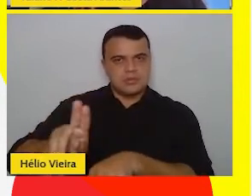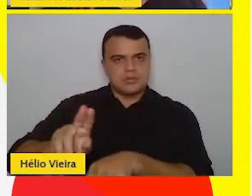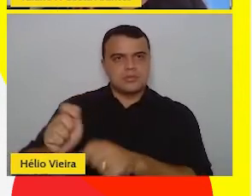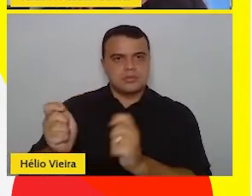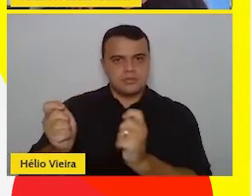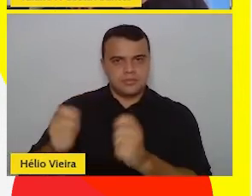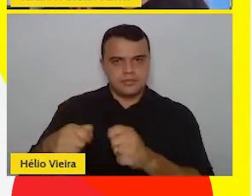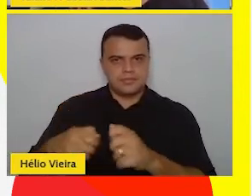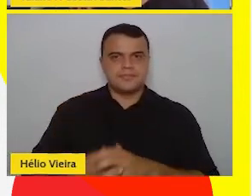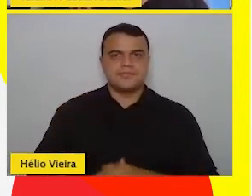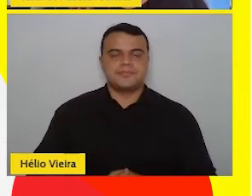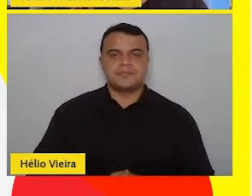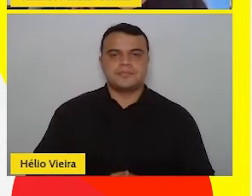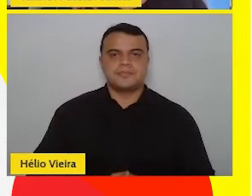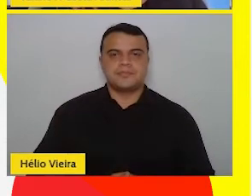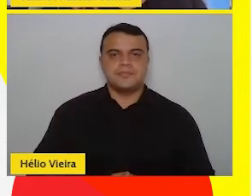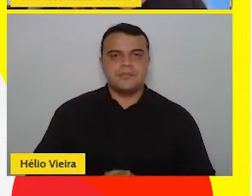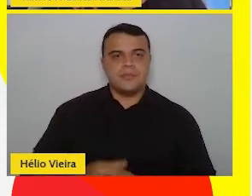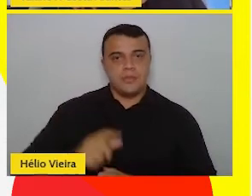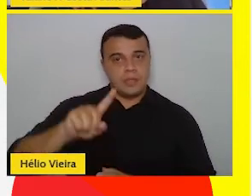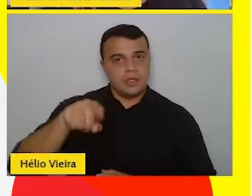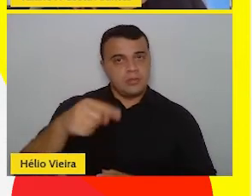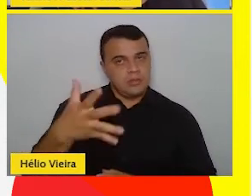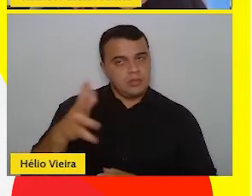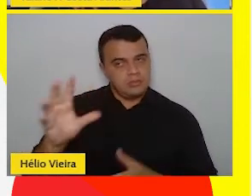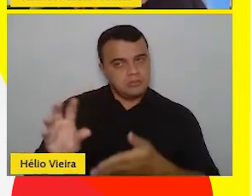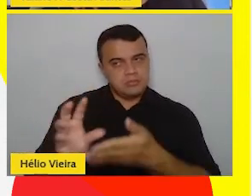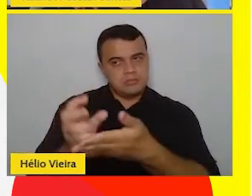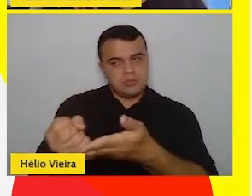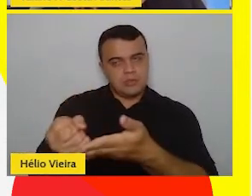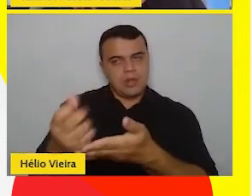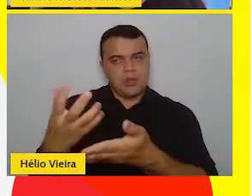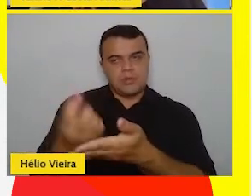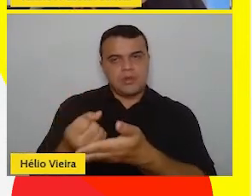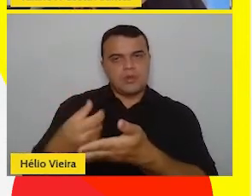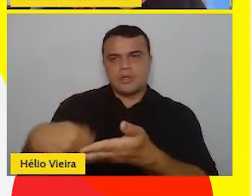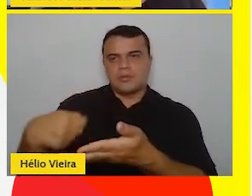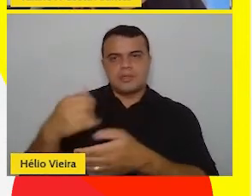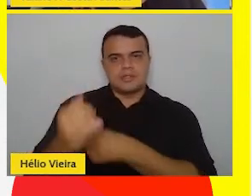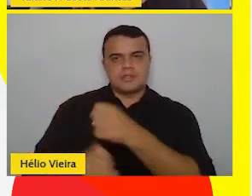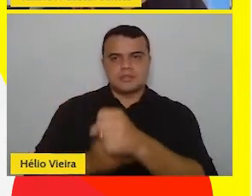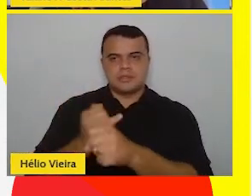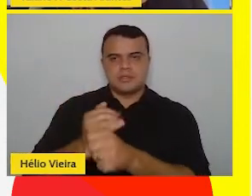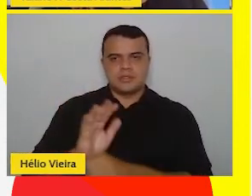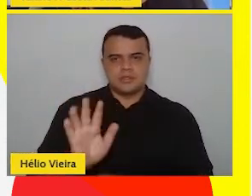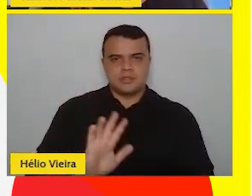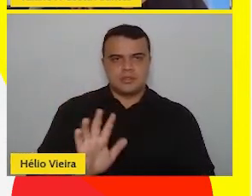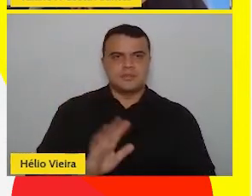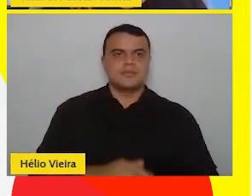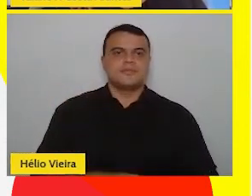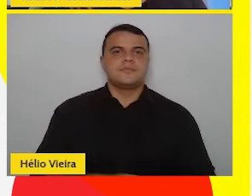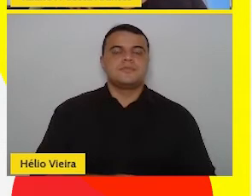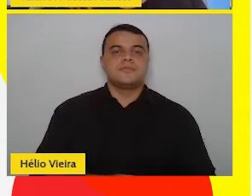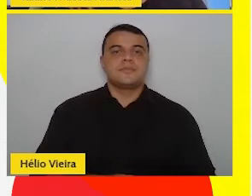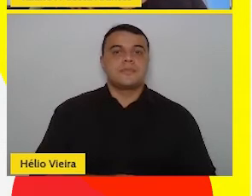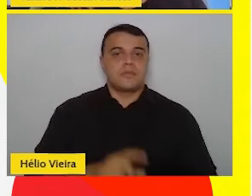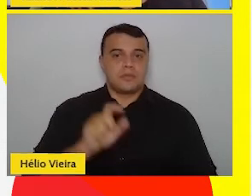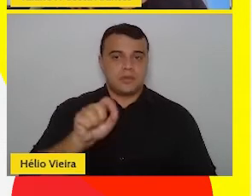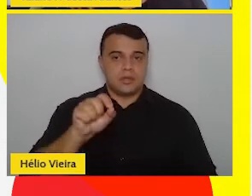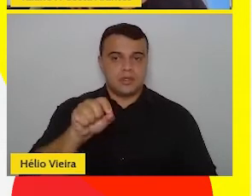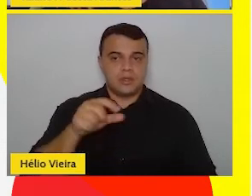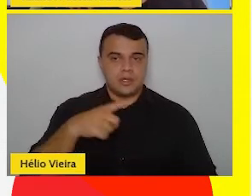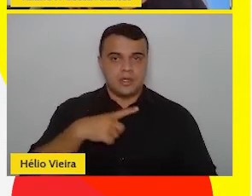Pixelart. E ele, depois que instalado, não é necessário de internet, né? O GIMP eu